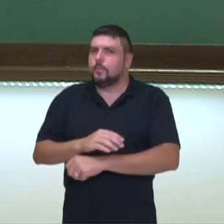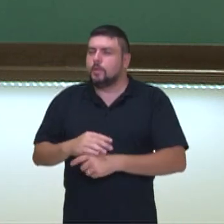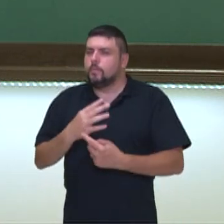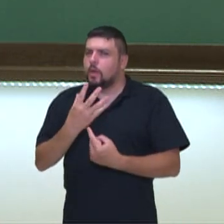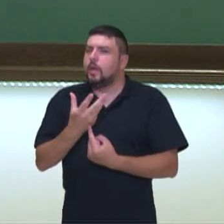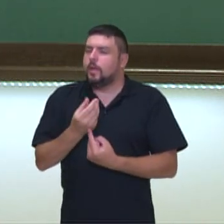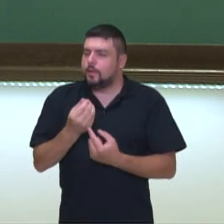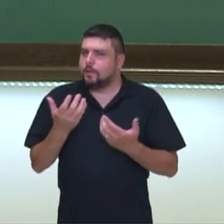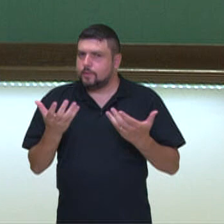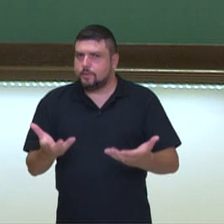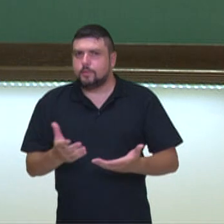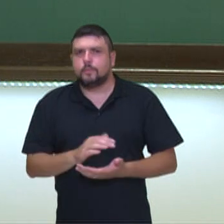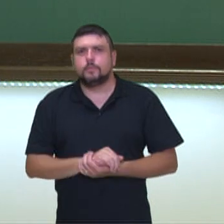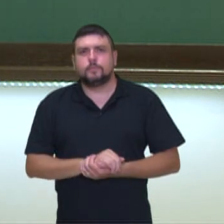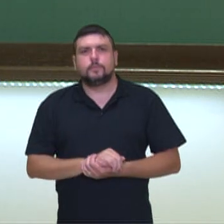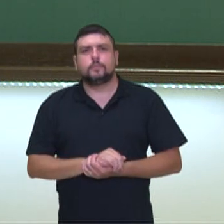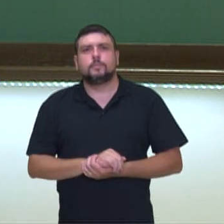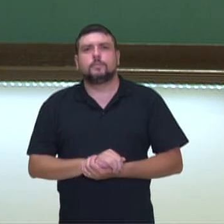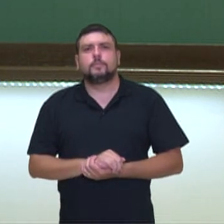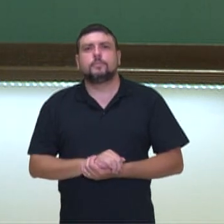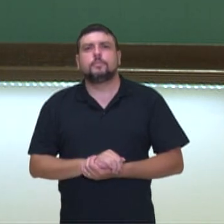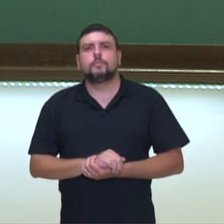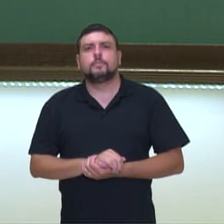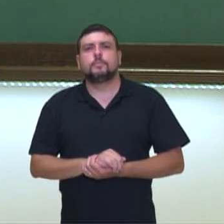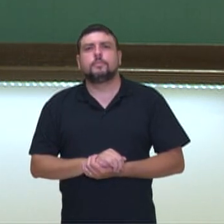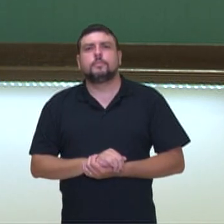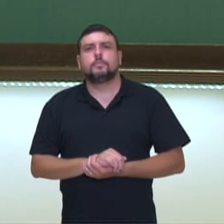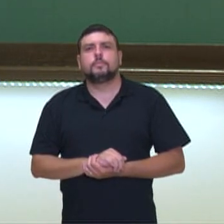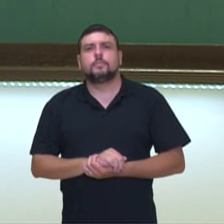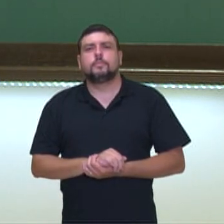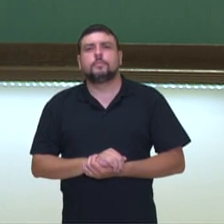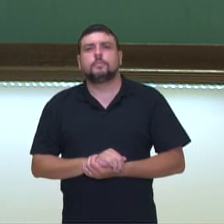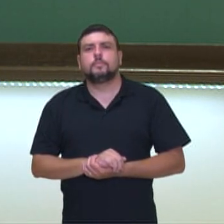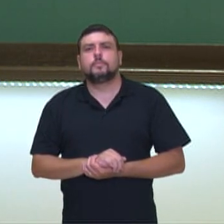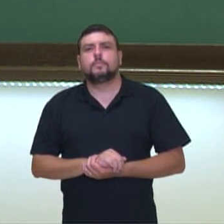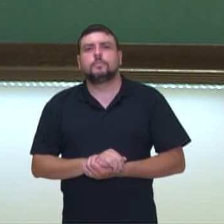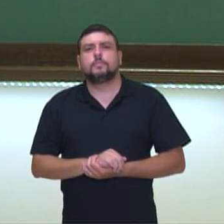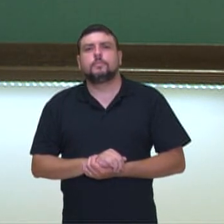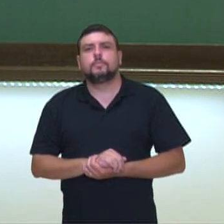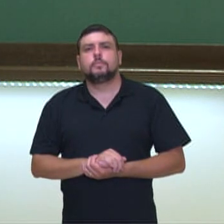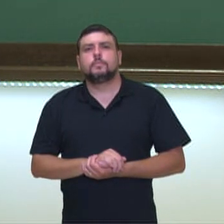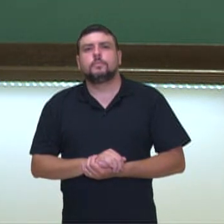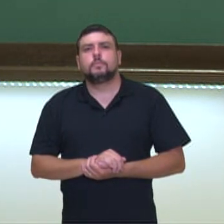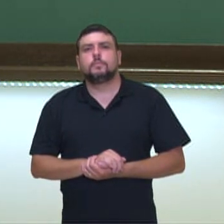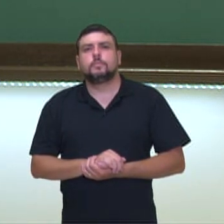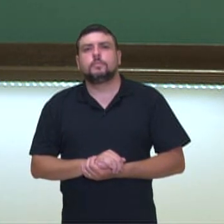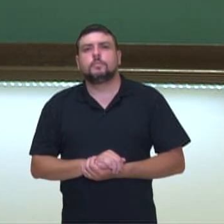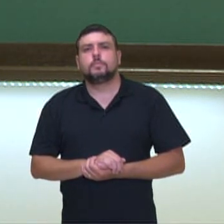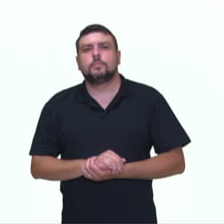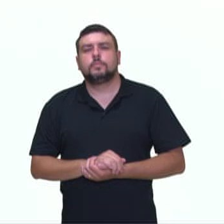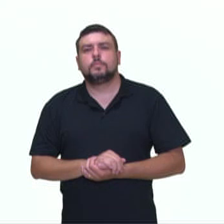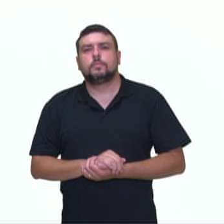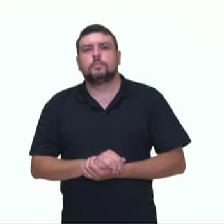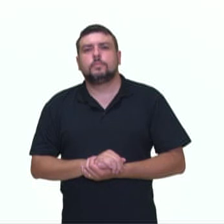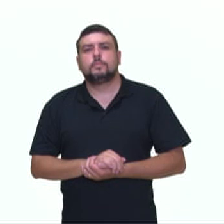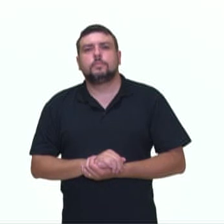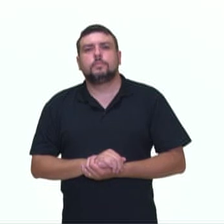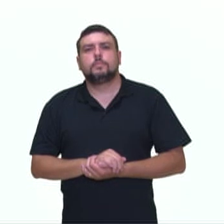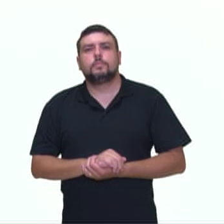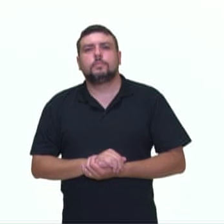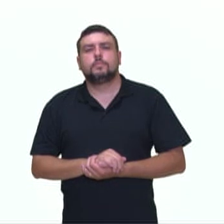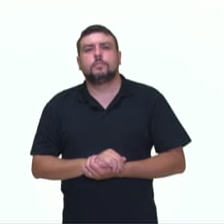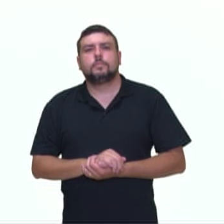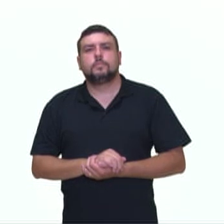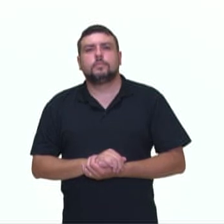deve propor, certo? Concorda comigo? Vamos lá, deixa eu passar aqui. Aqui eu repeti, é o Pixels em Nova York, não tem